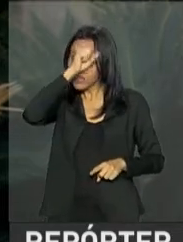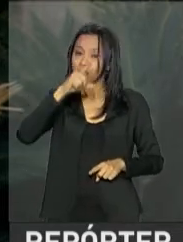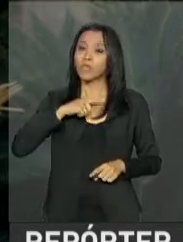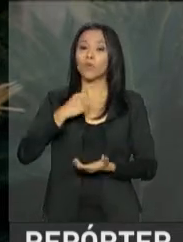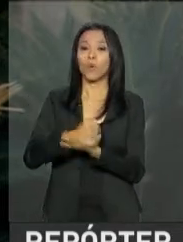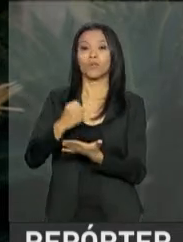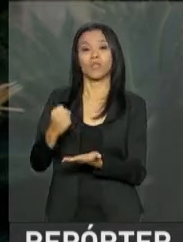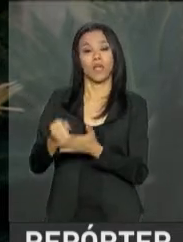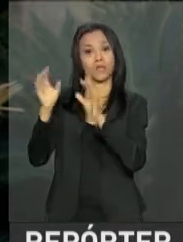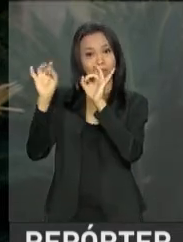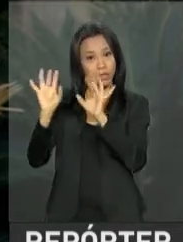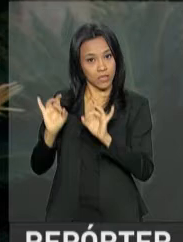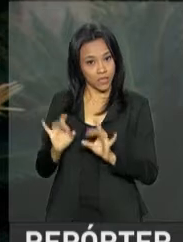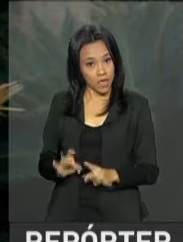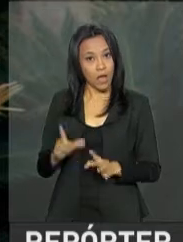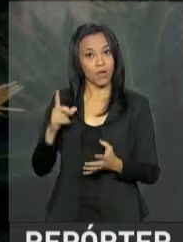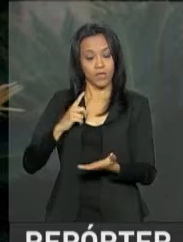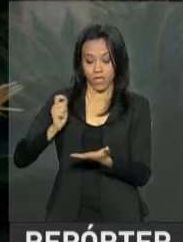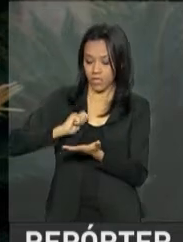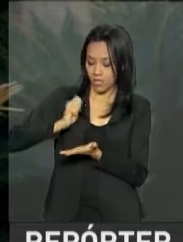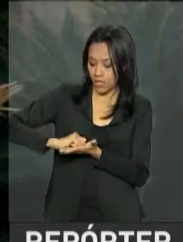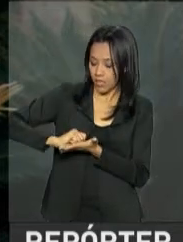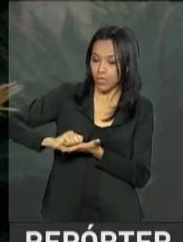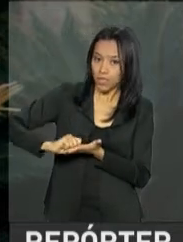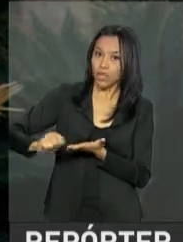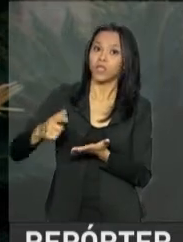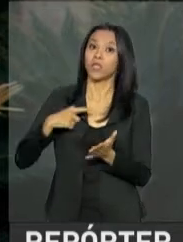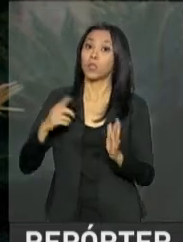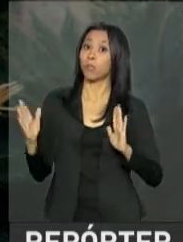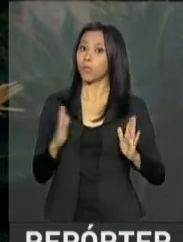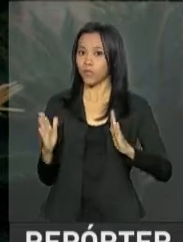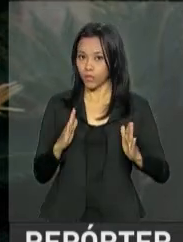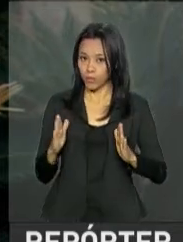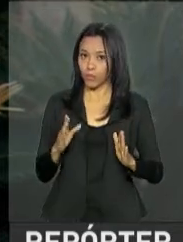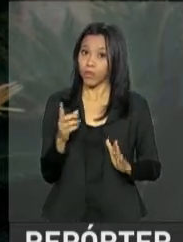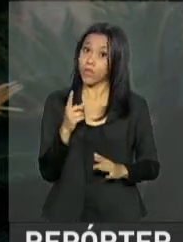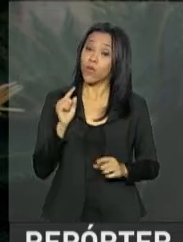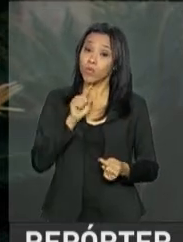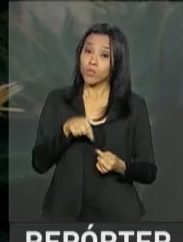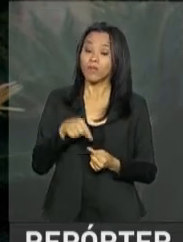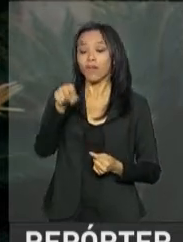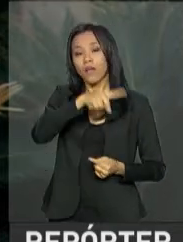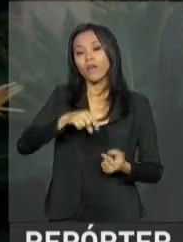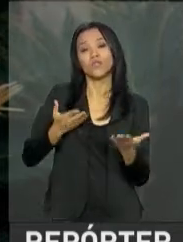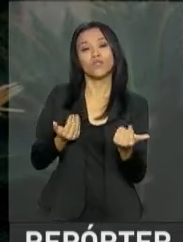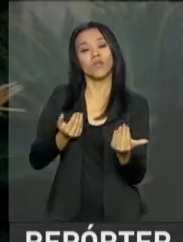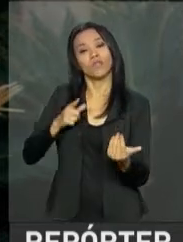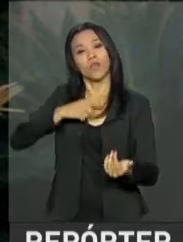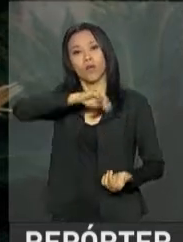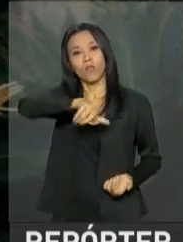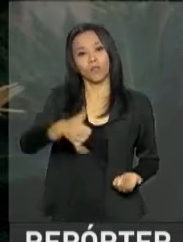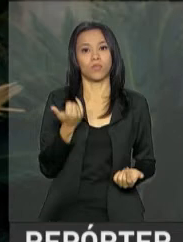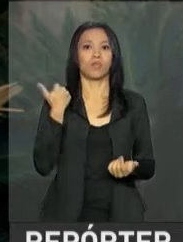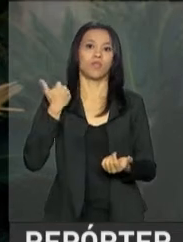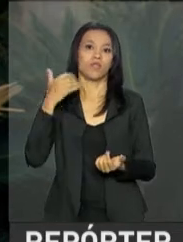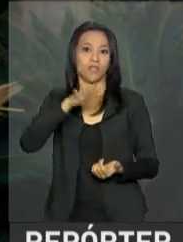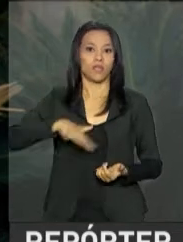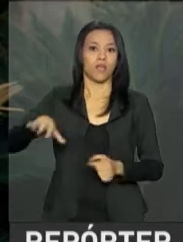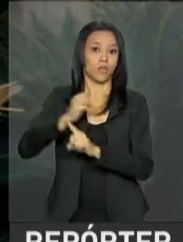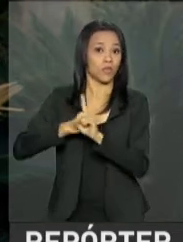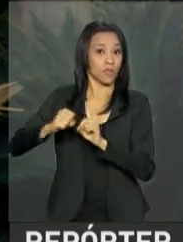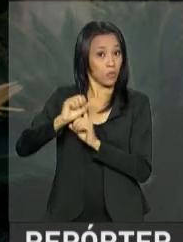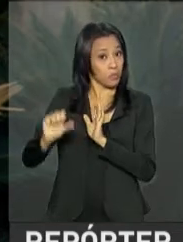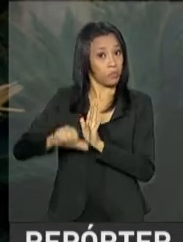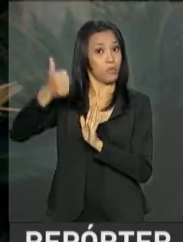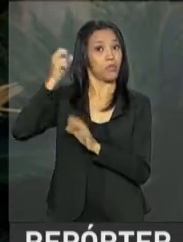ajustado por escrito por prazo determinado a idéia é que os jovens possam ganhar oportunidade de inclusão social o primeiro